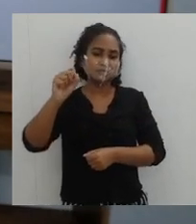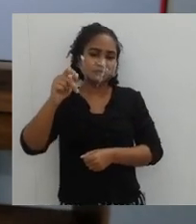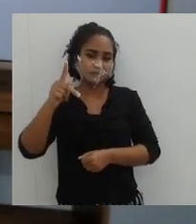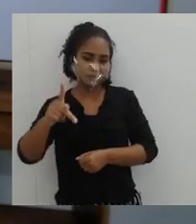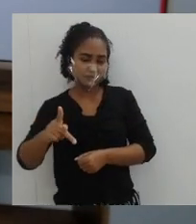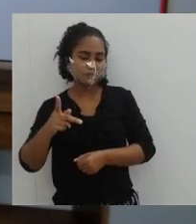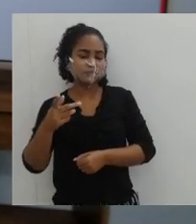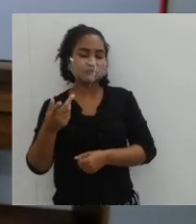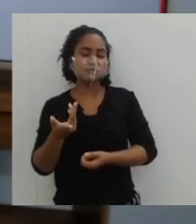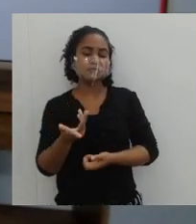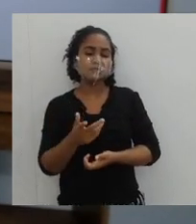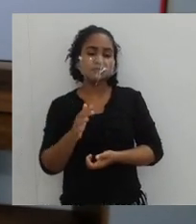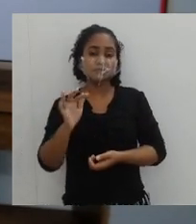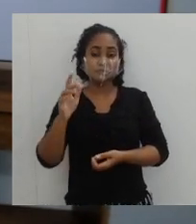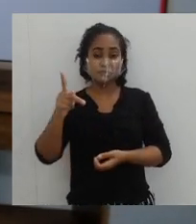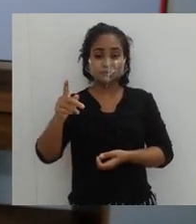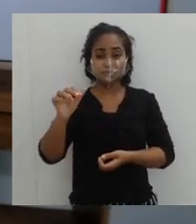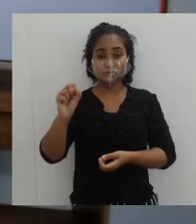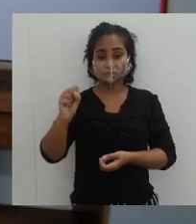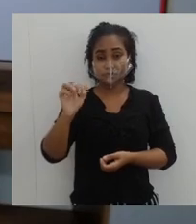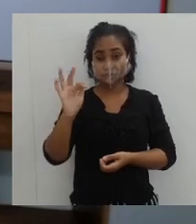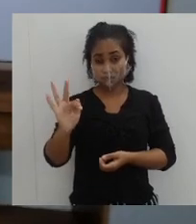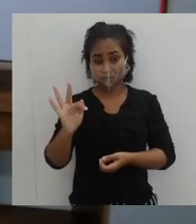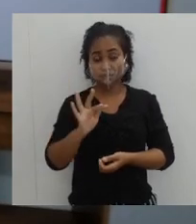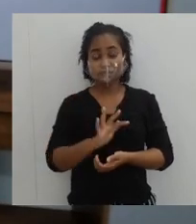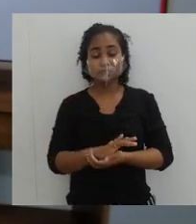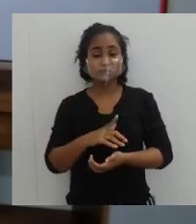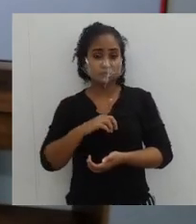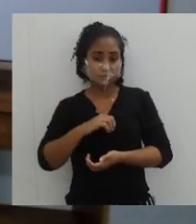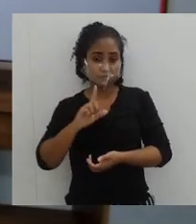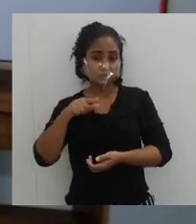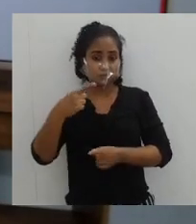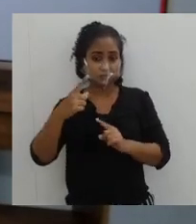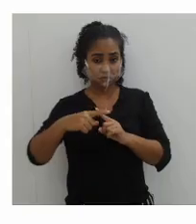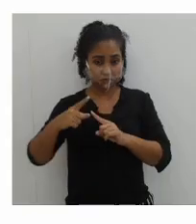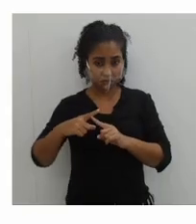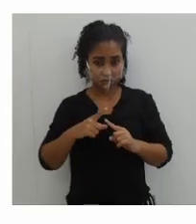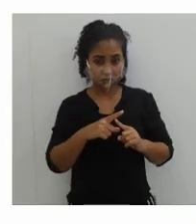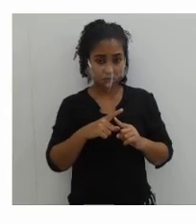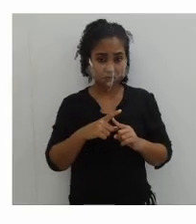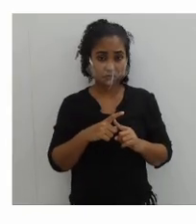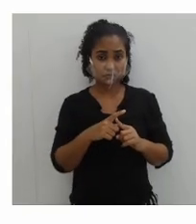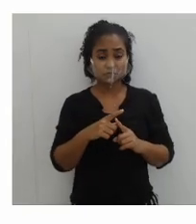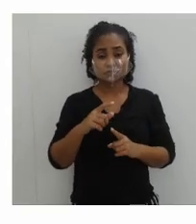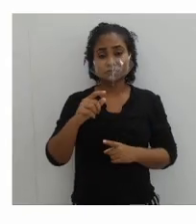o tratamento do ácido lumbricoide. Outro tipo de parasitose é uma